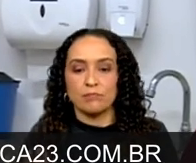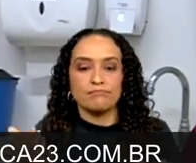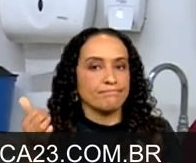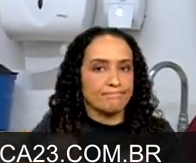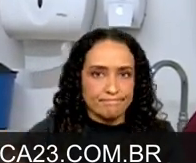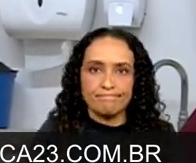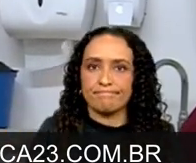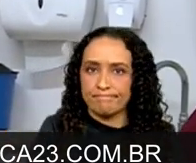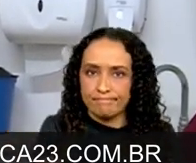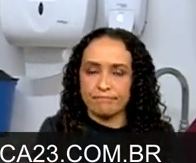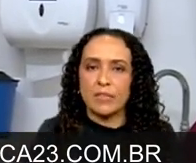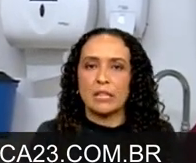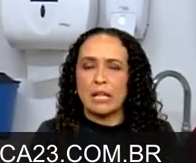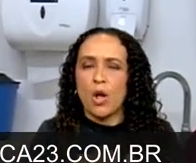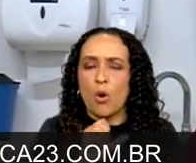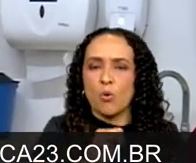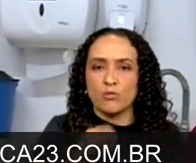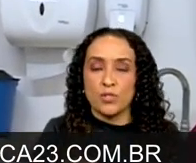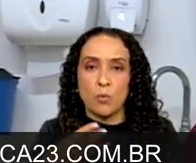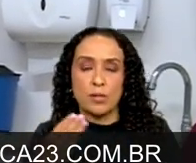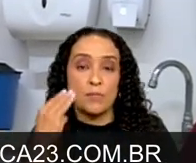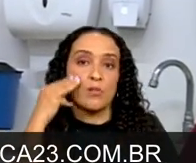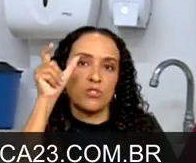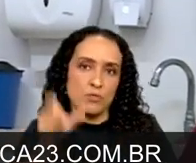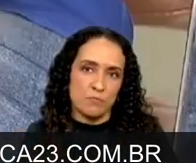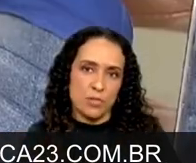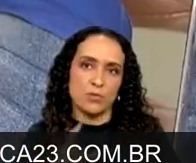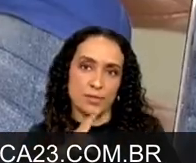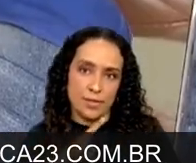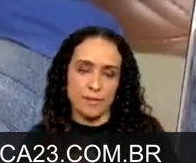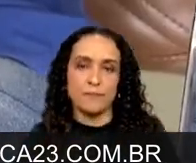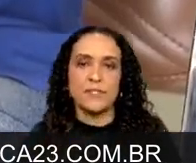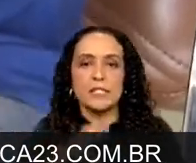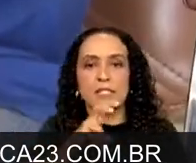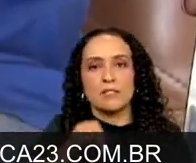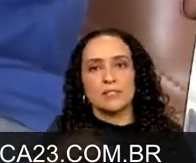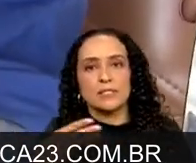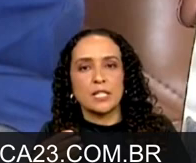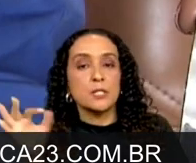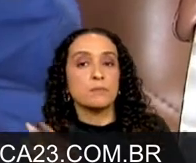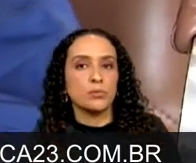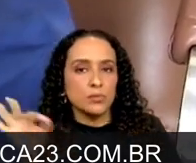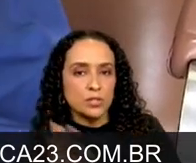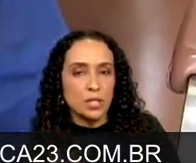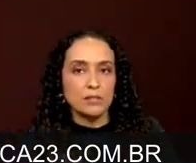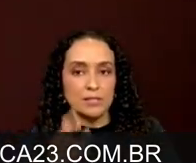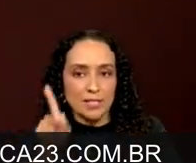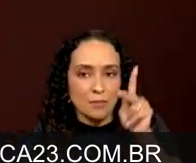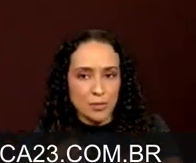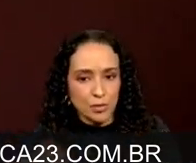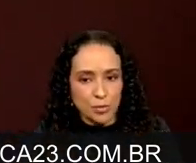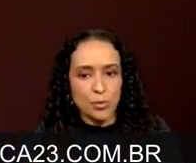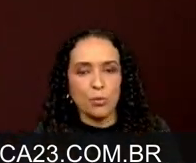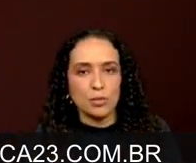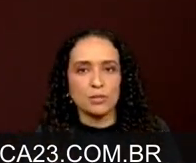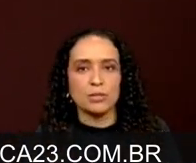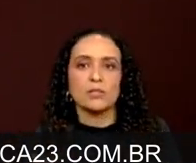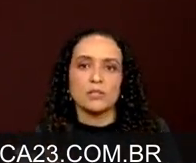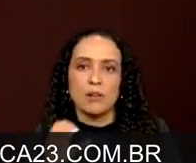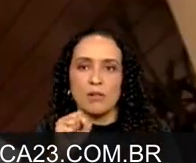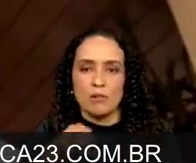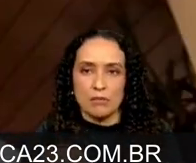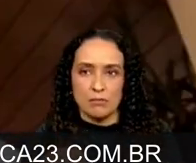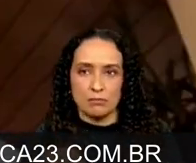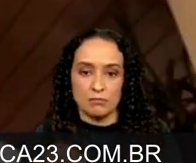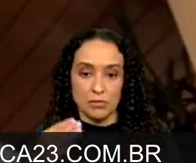atinge aproximadamente 8,4 milhões de pessoas, 5,3% dos habitantes, de acordo com o Ministério da